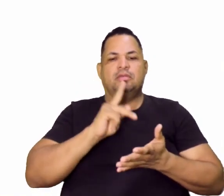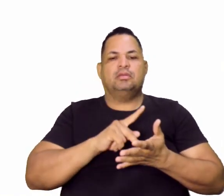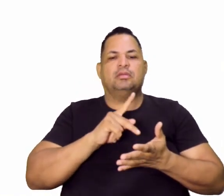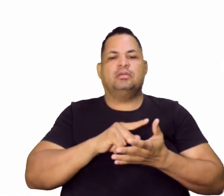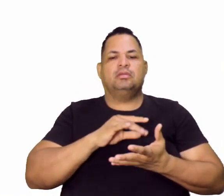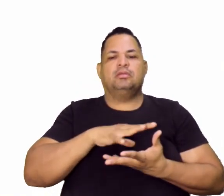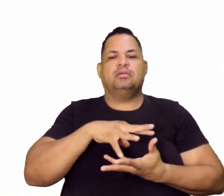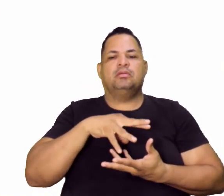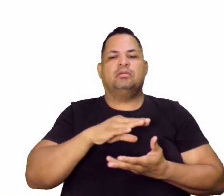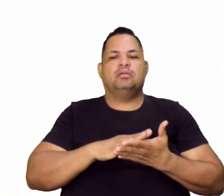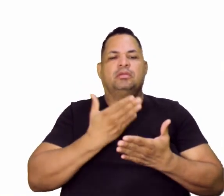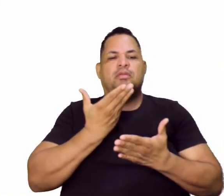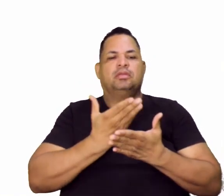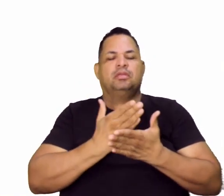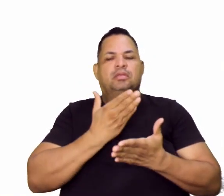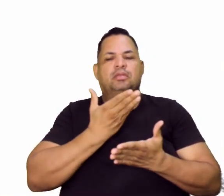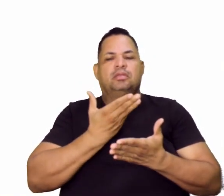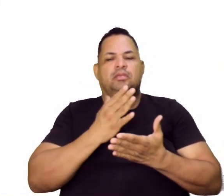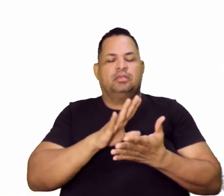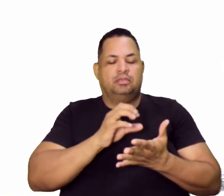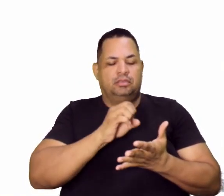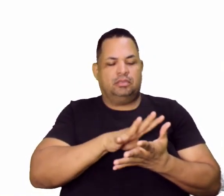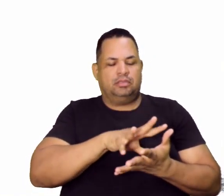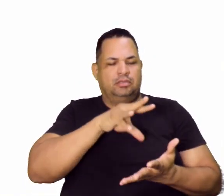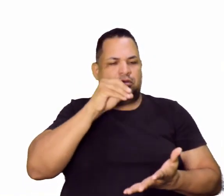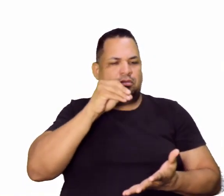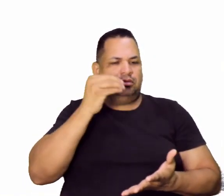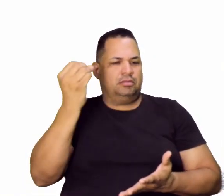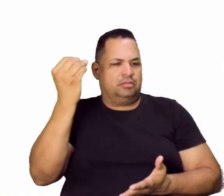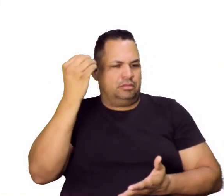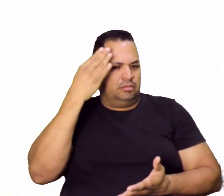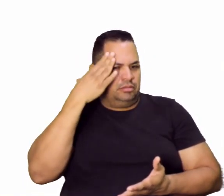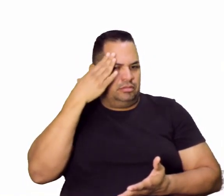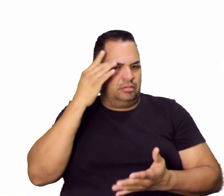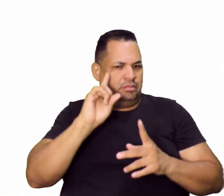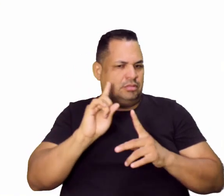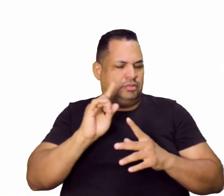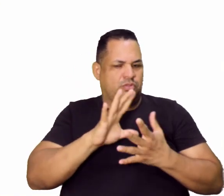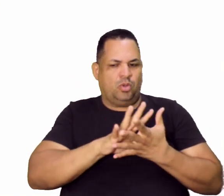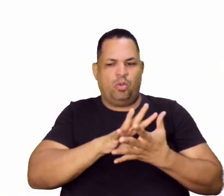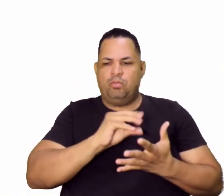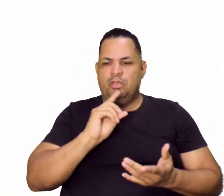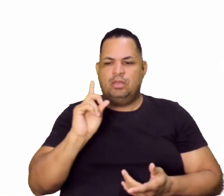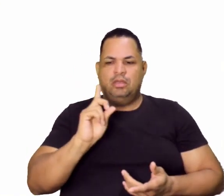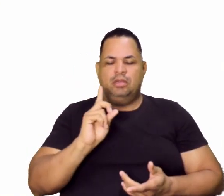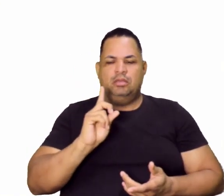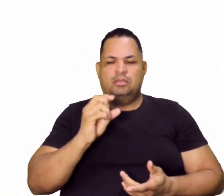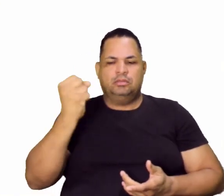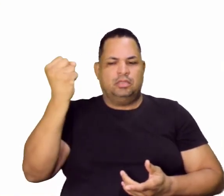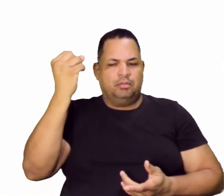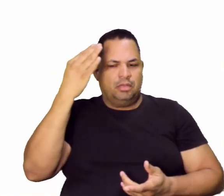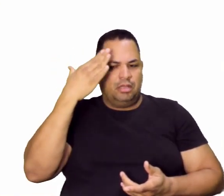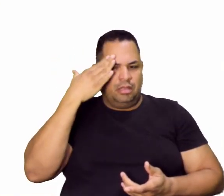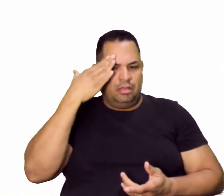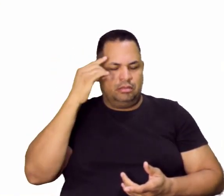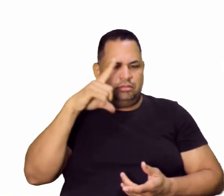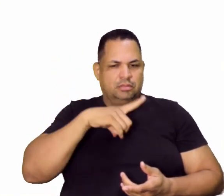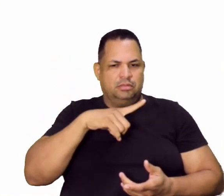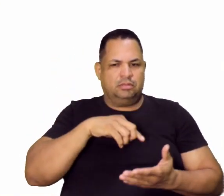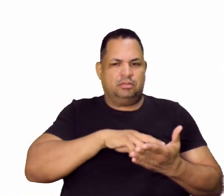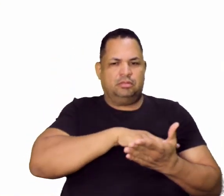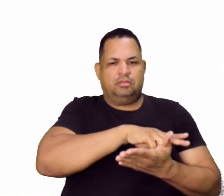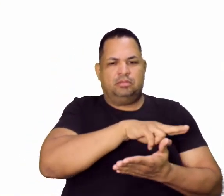em interpretar a realidade, não apenas copiá-la. Nela há uma série